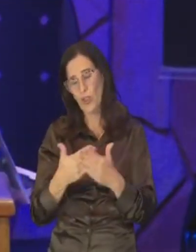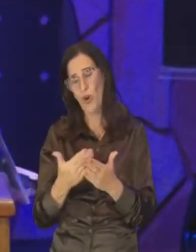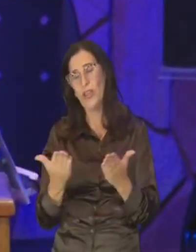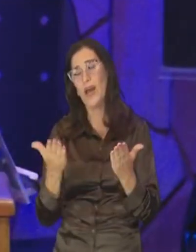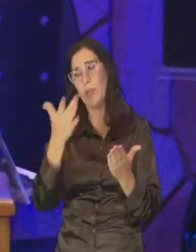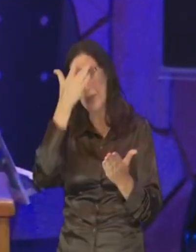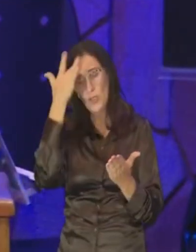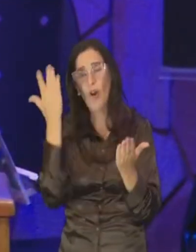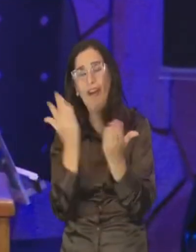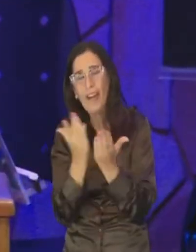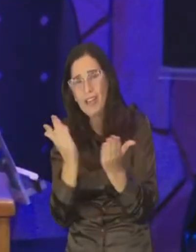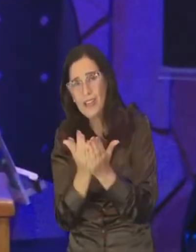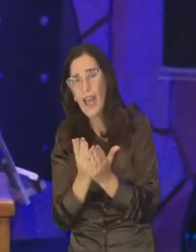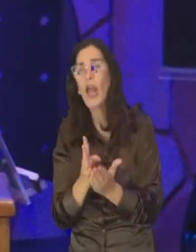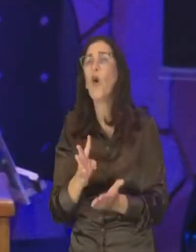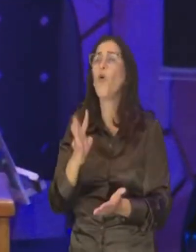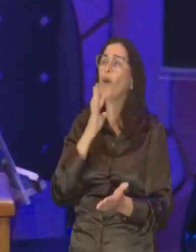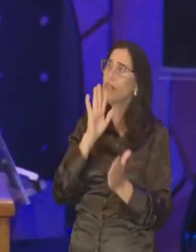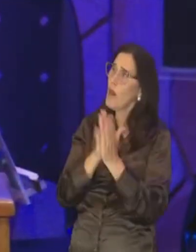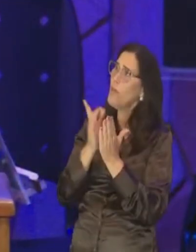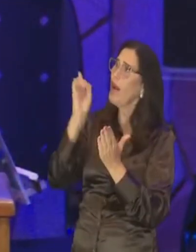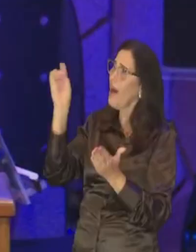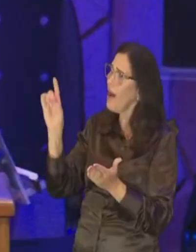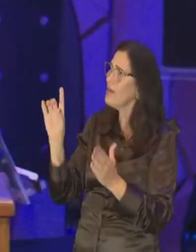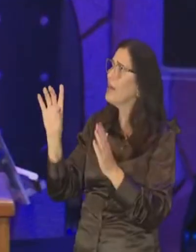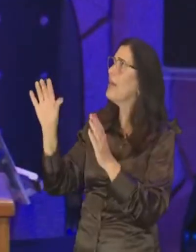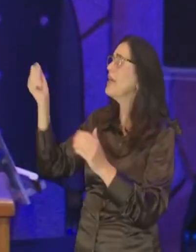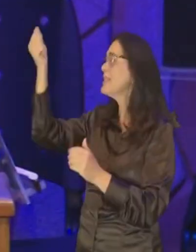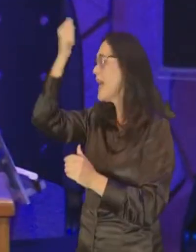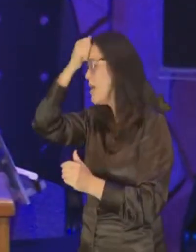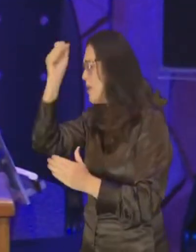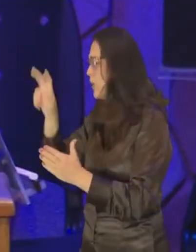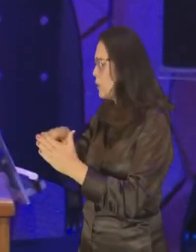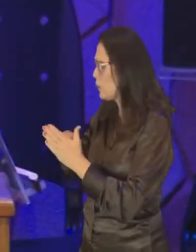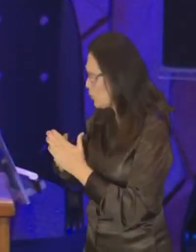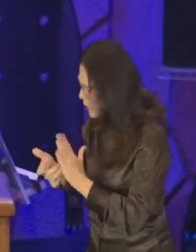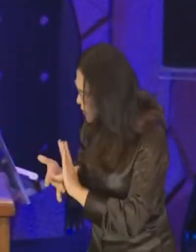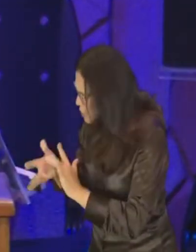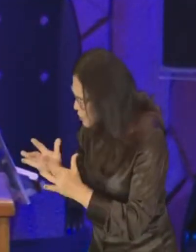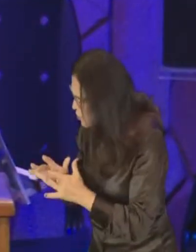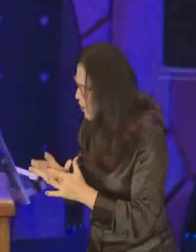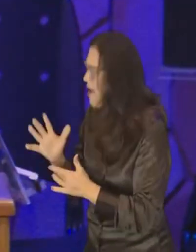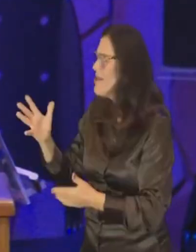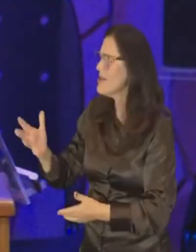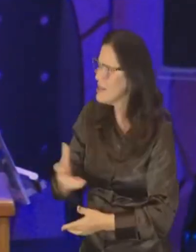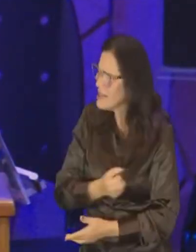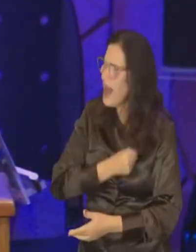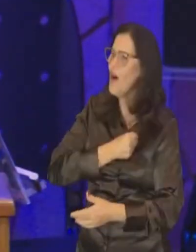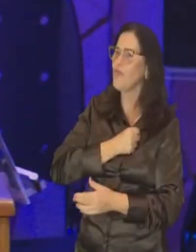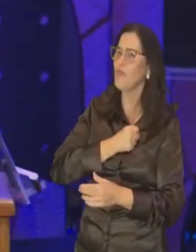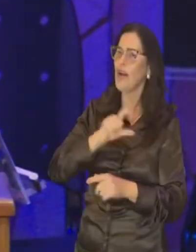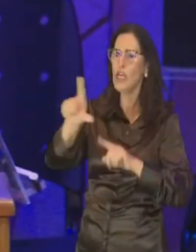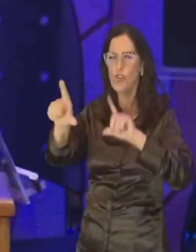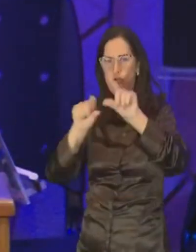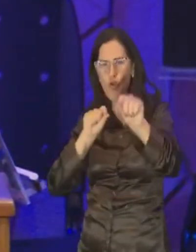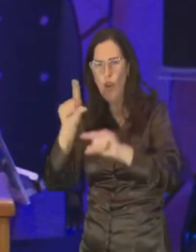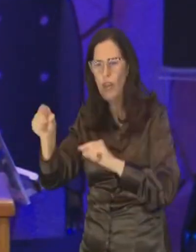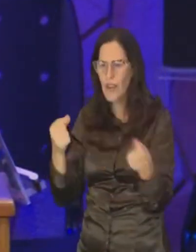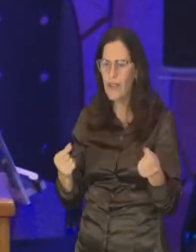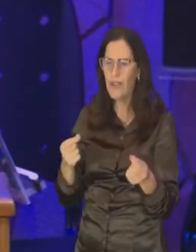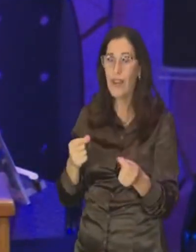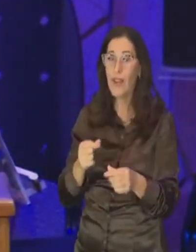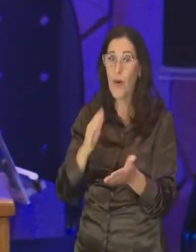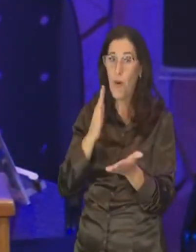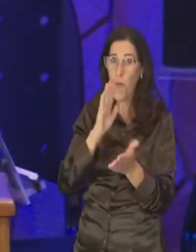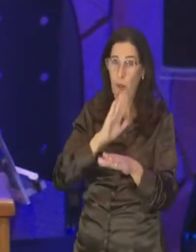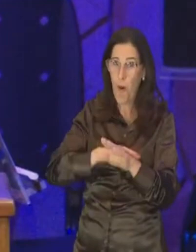conheceu a palavra, que se redimiu, que se ajoelhou aos pés de Jesus, que foi salvo, separado, a partir daquele